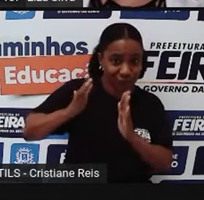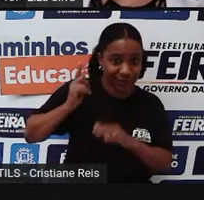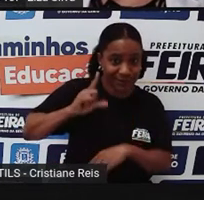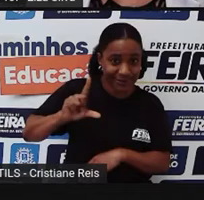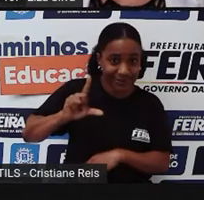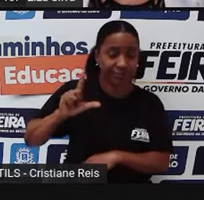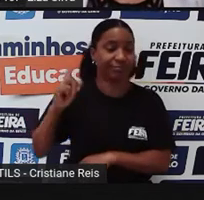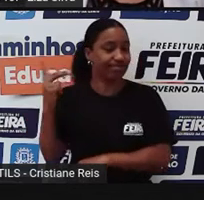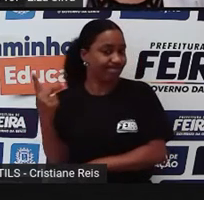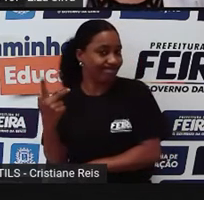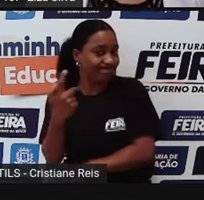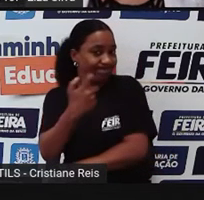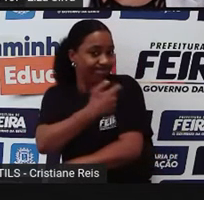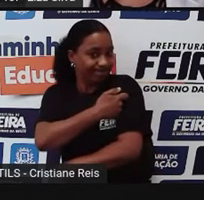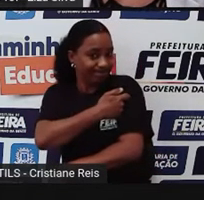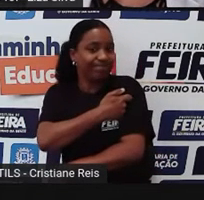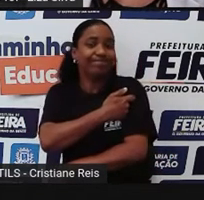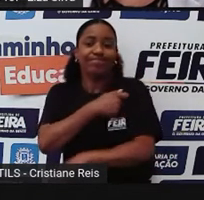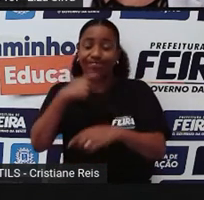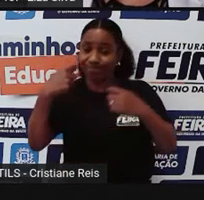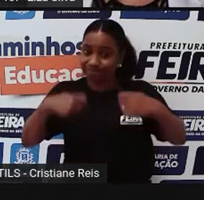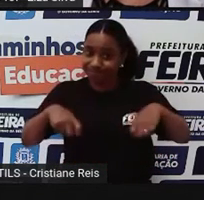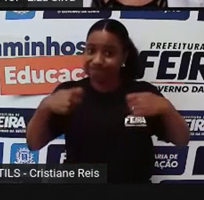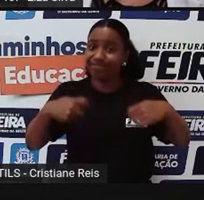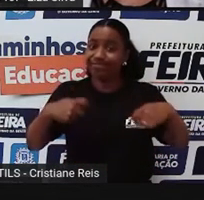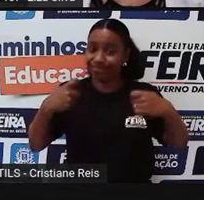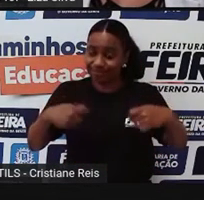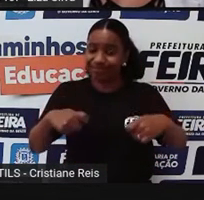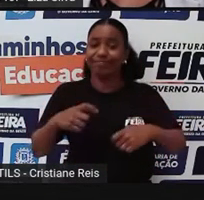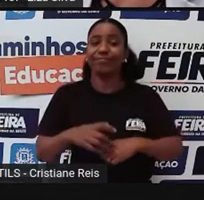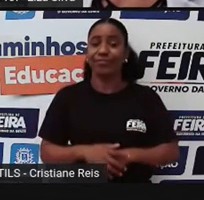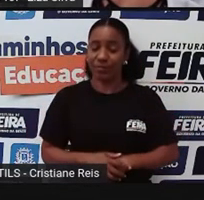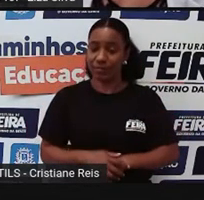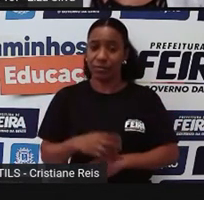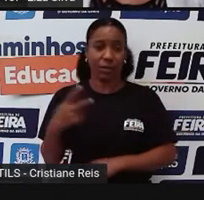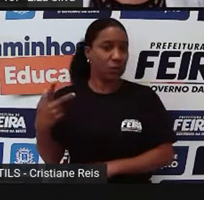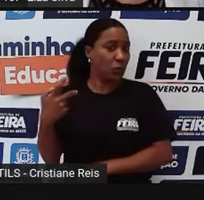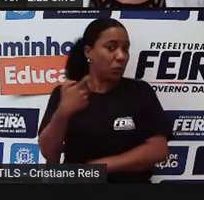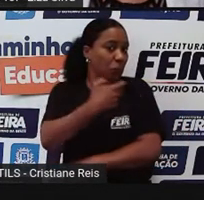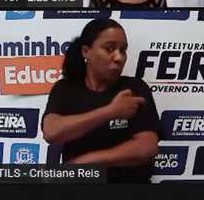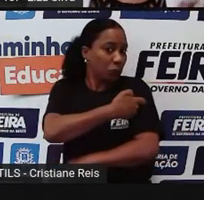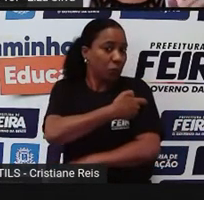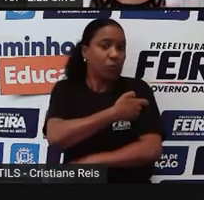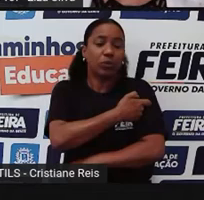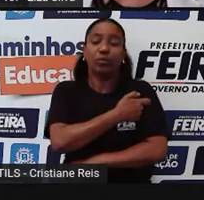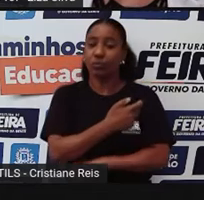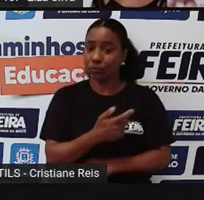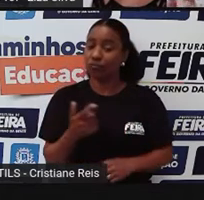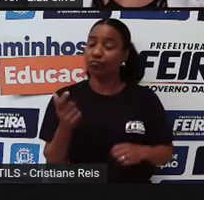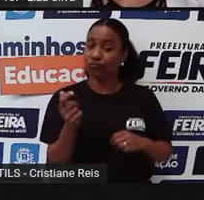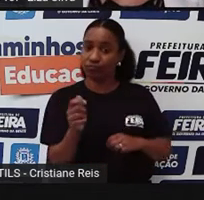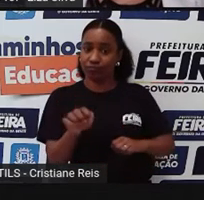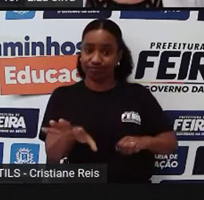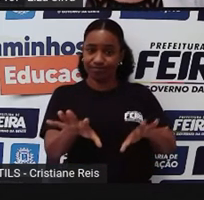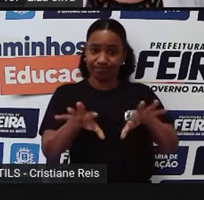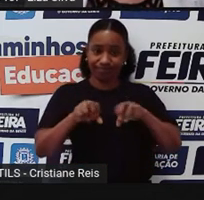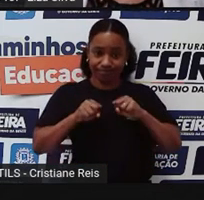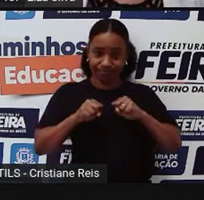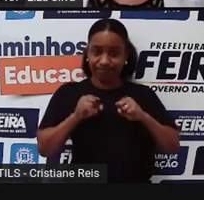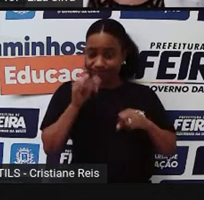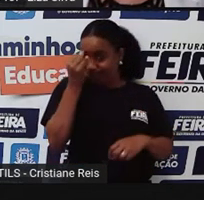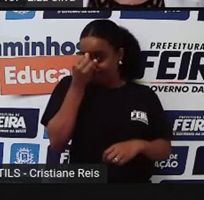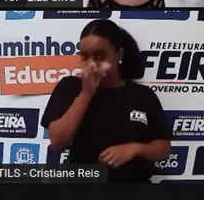Não deixe de tomar a vacina porque ela é o meio mais eficaz para você levitar a